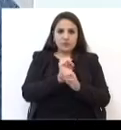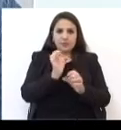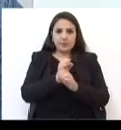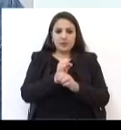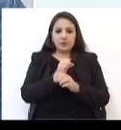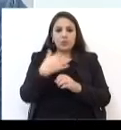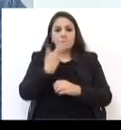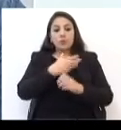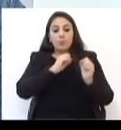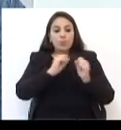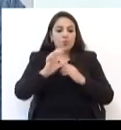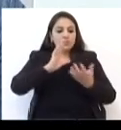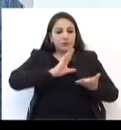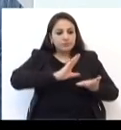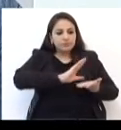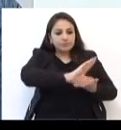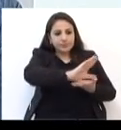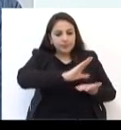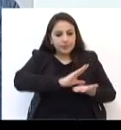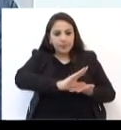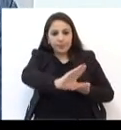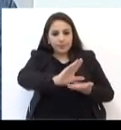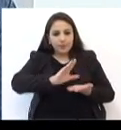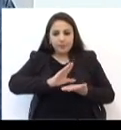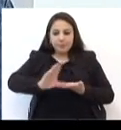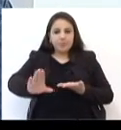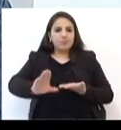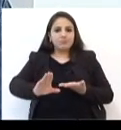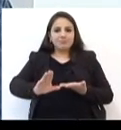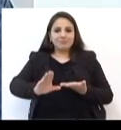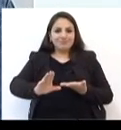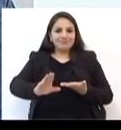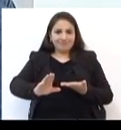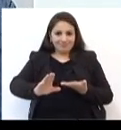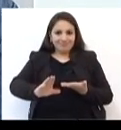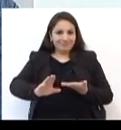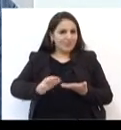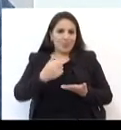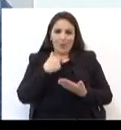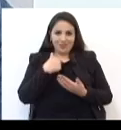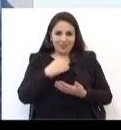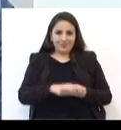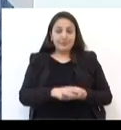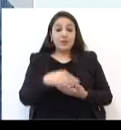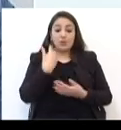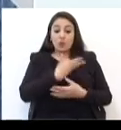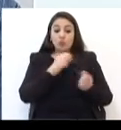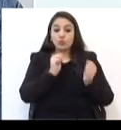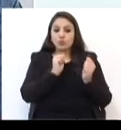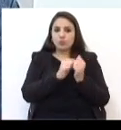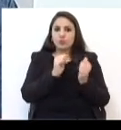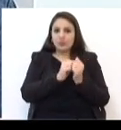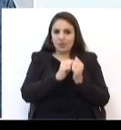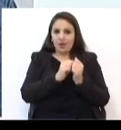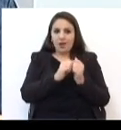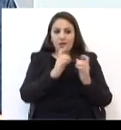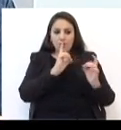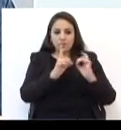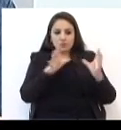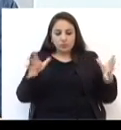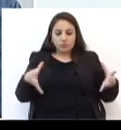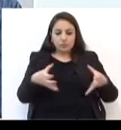na Câmara, que a gente possa destinar tanto para esses espaços. Então, nós queremos juntar